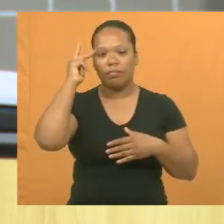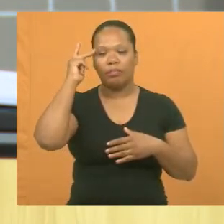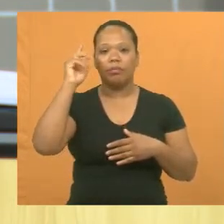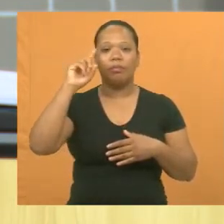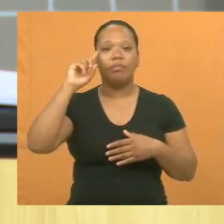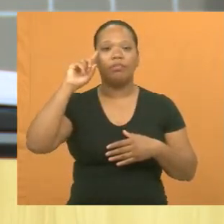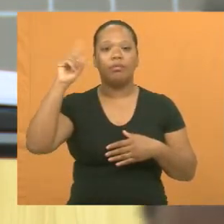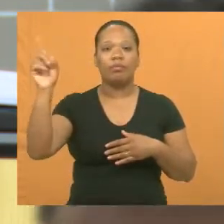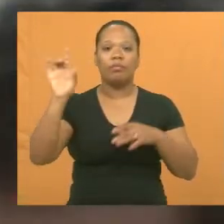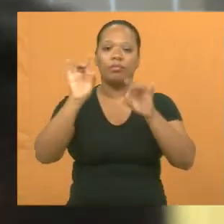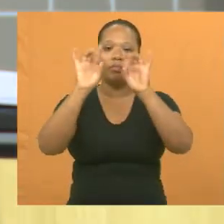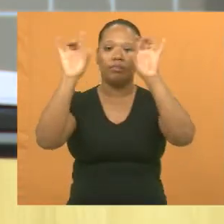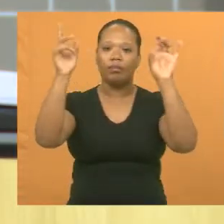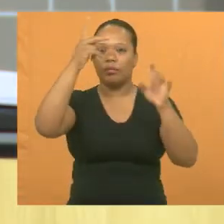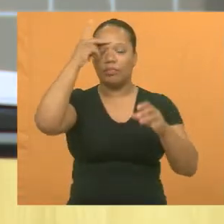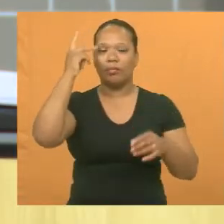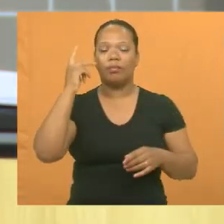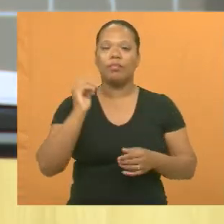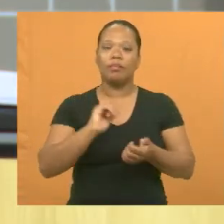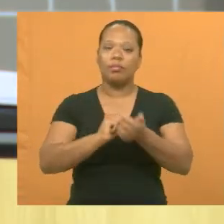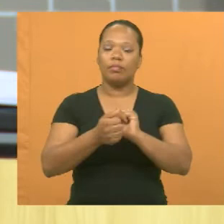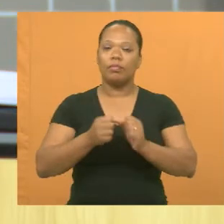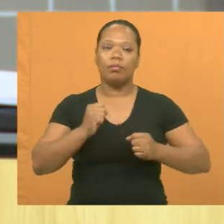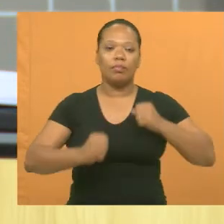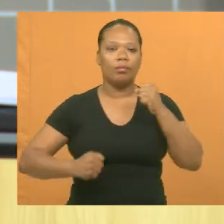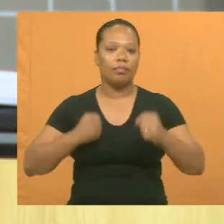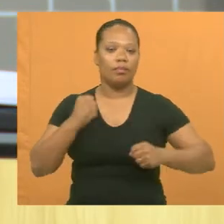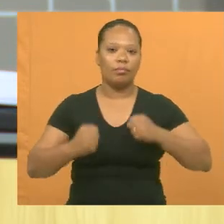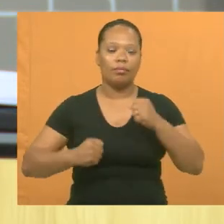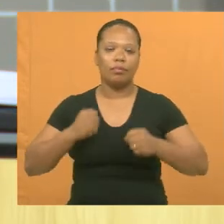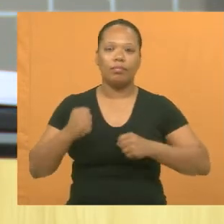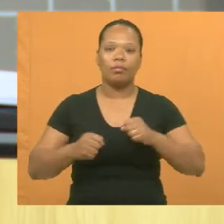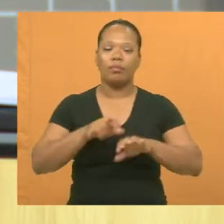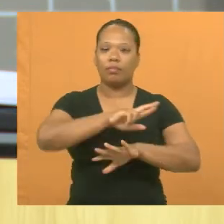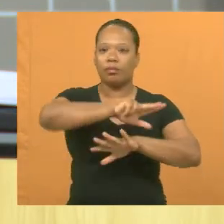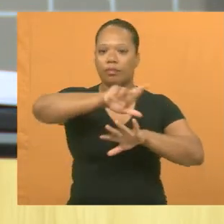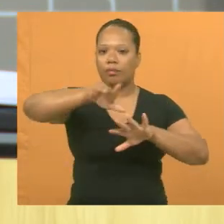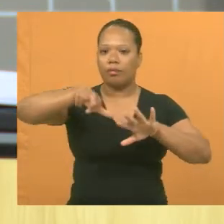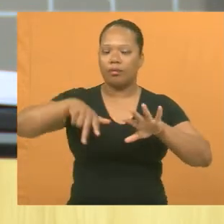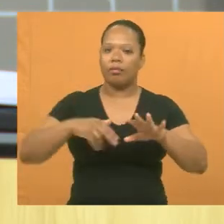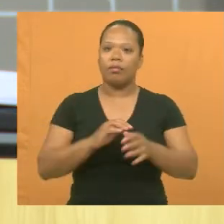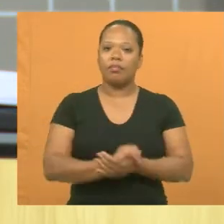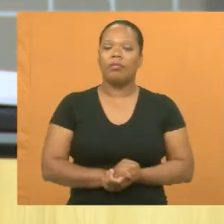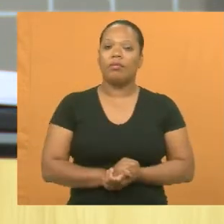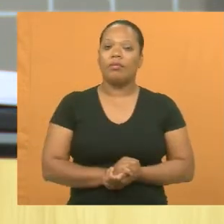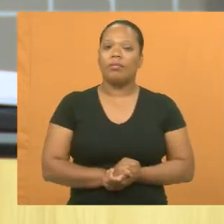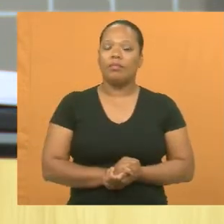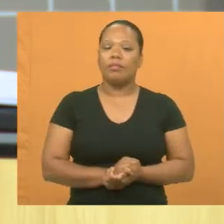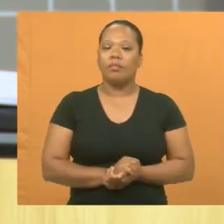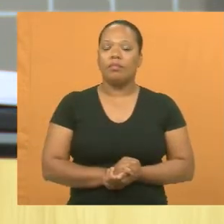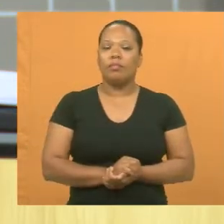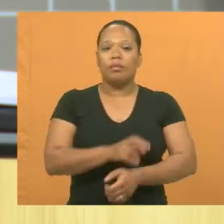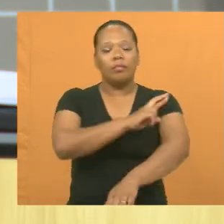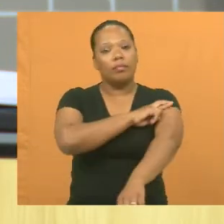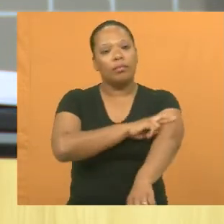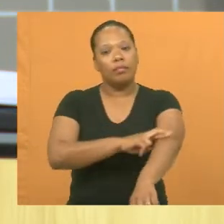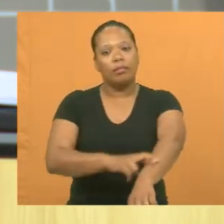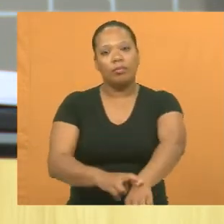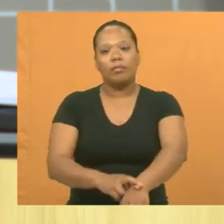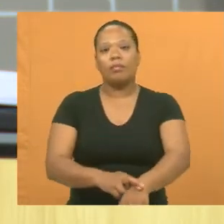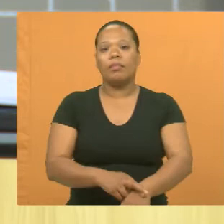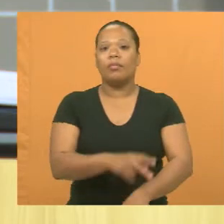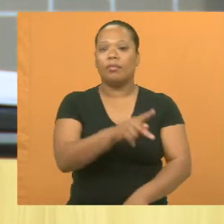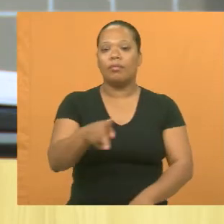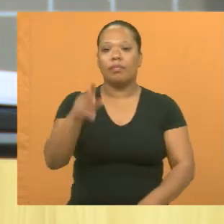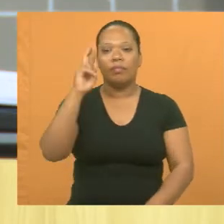da data voltada à notável prática do esporte em suas diversas modalidades. Ao fim, respeitosamente requeremos à